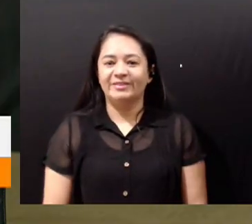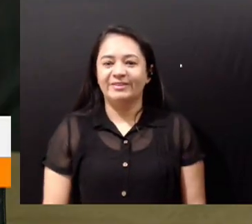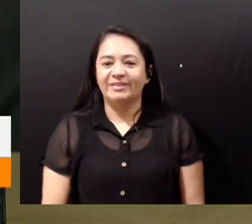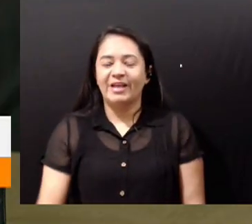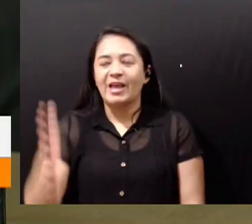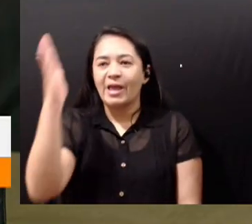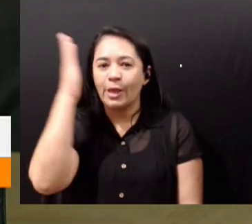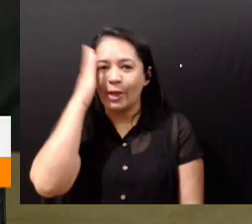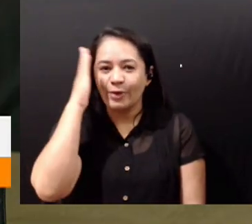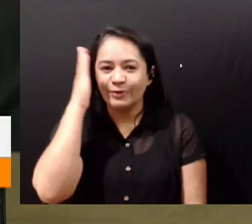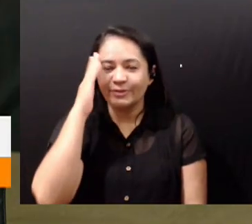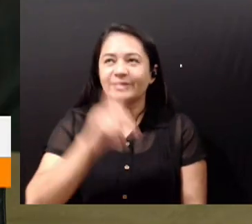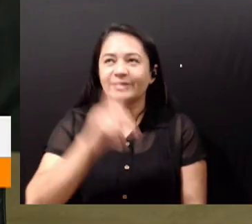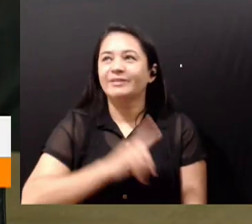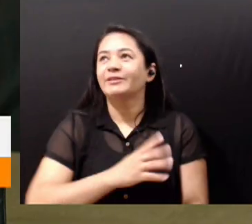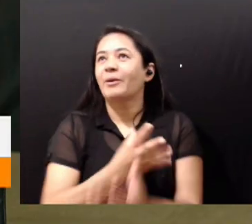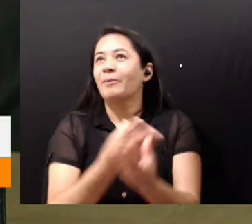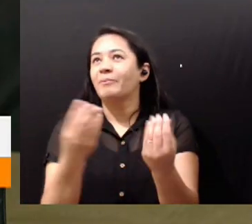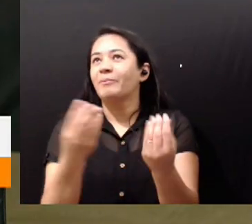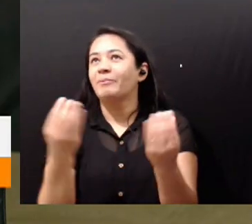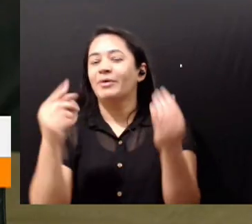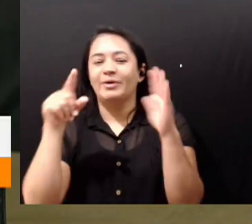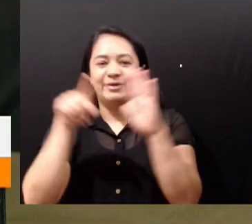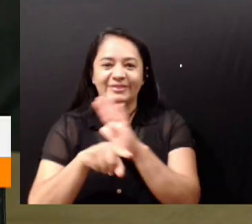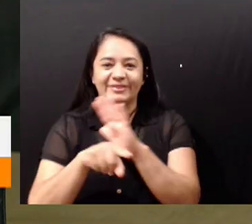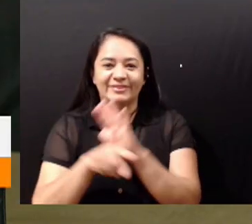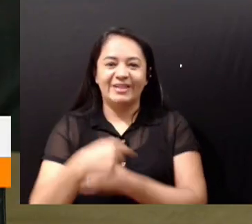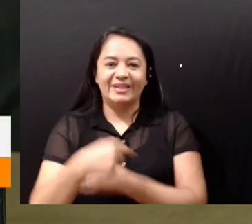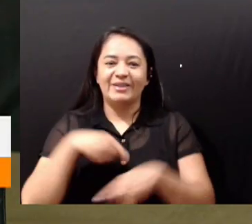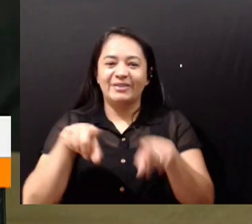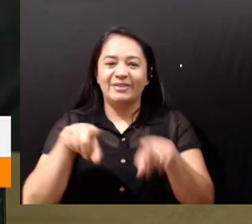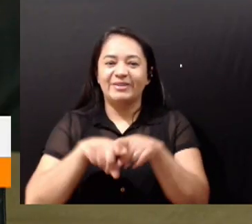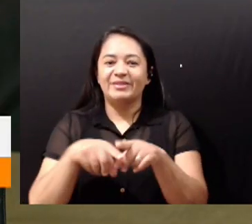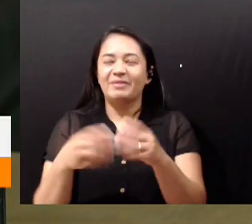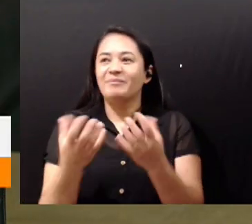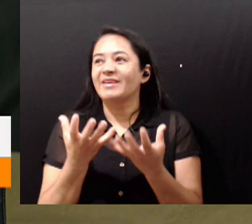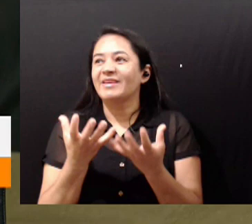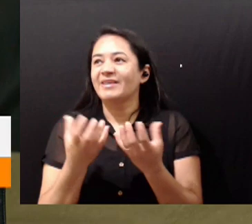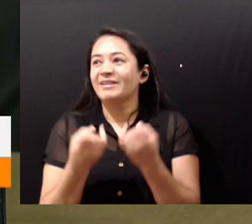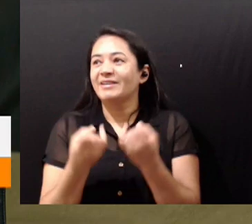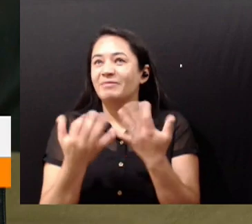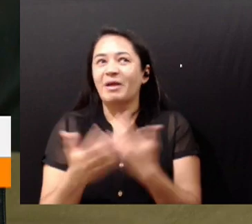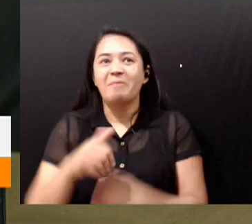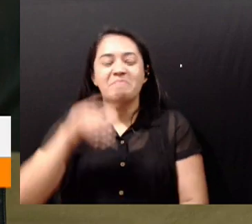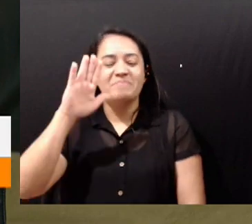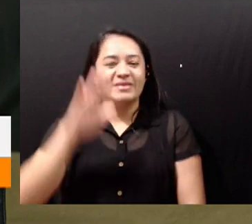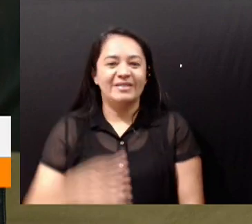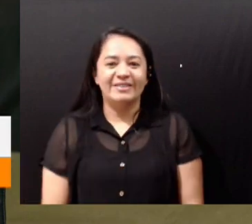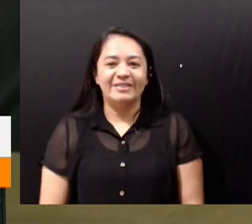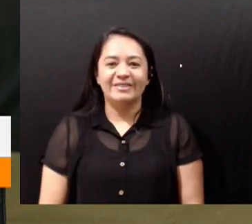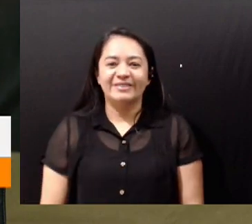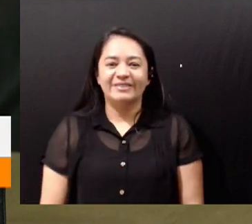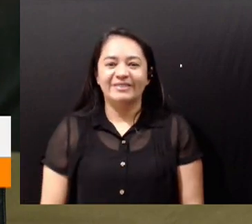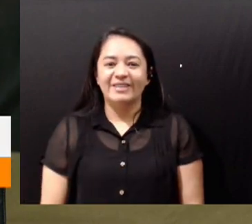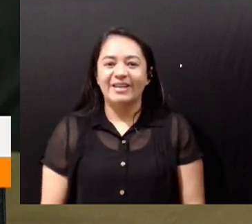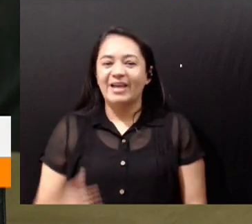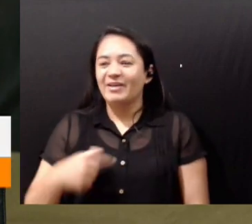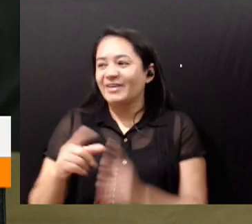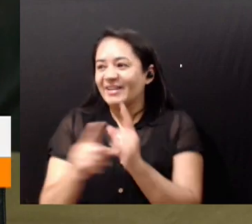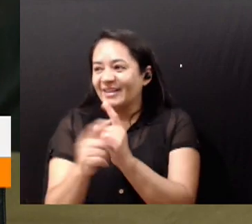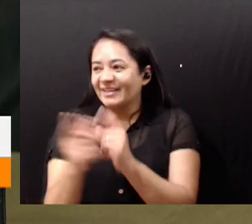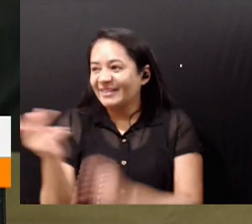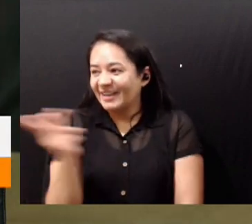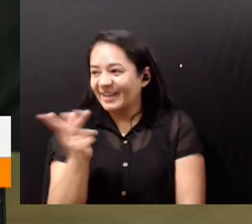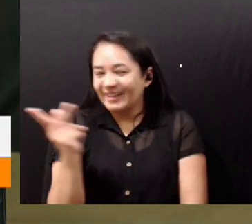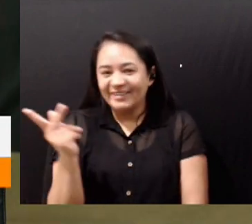bastante perguntas, eu também queria falar muito mais. Você acha que eu não queria fazer aqui uma consulta com a nossa Larissa Pontes, nossa